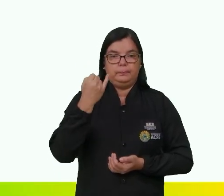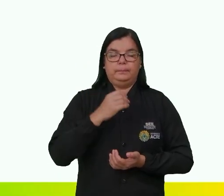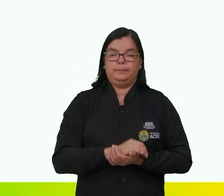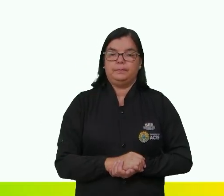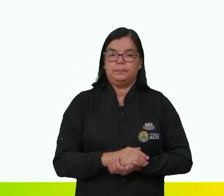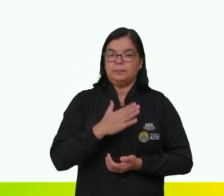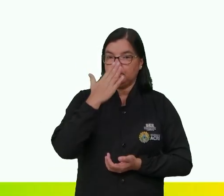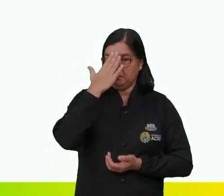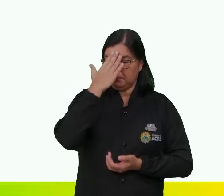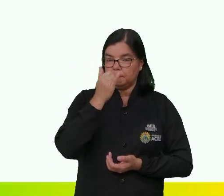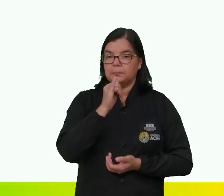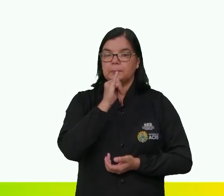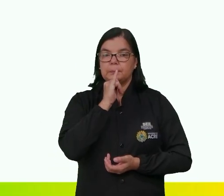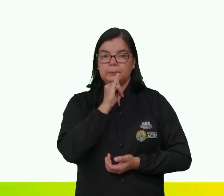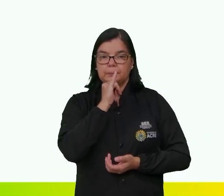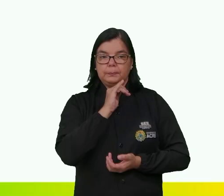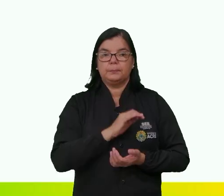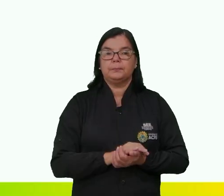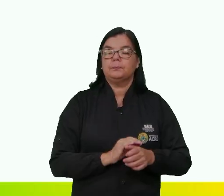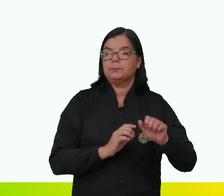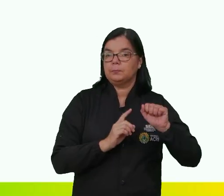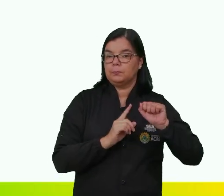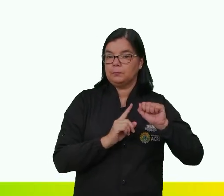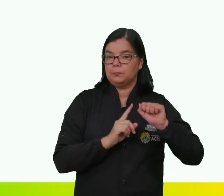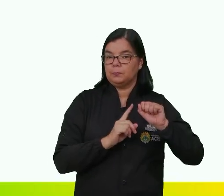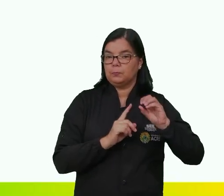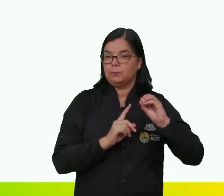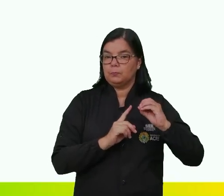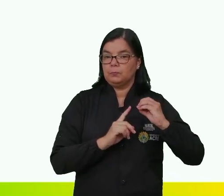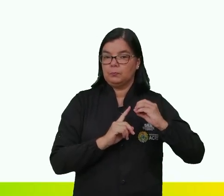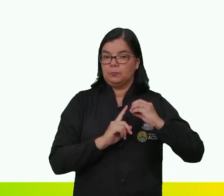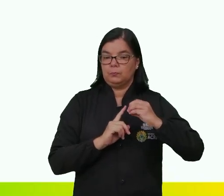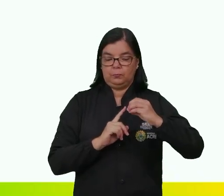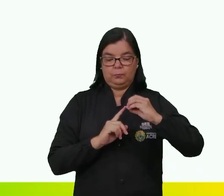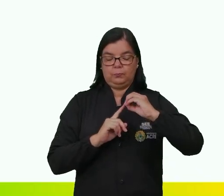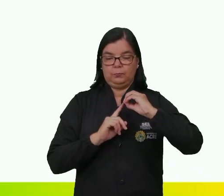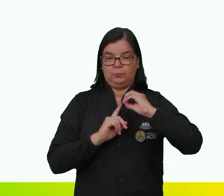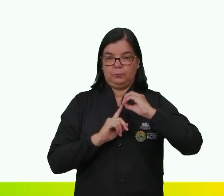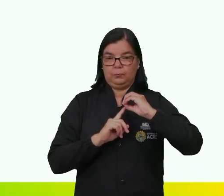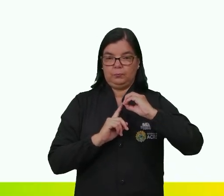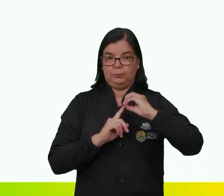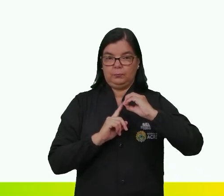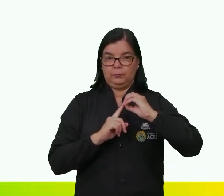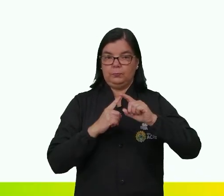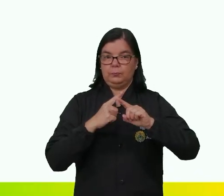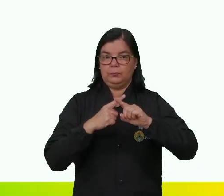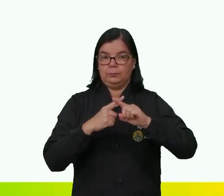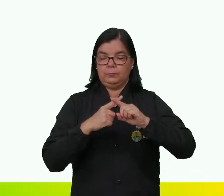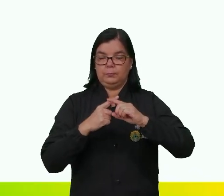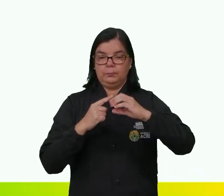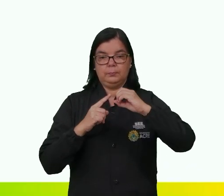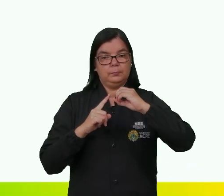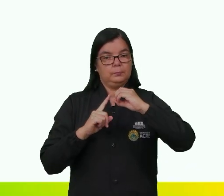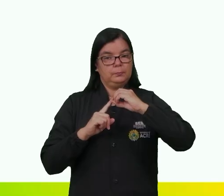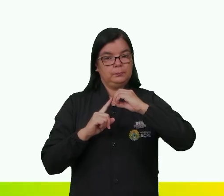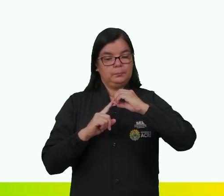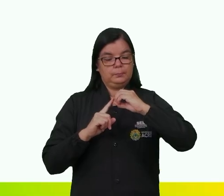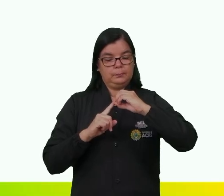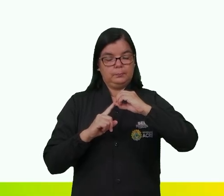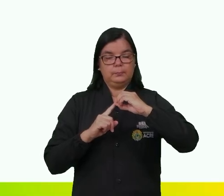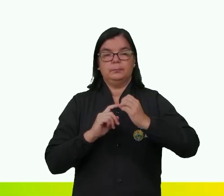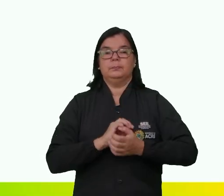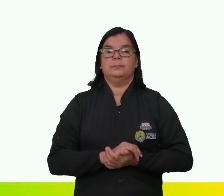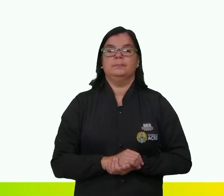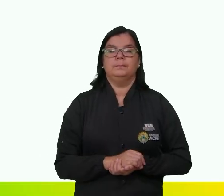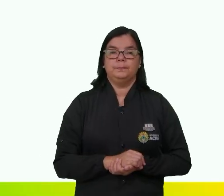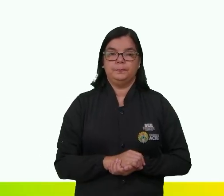Nós sabemos, por exemplo, que zero pode ser escrito como 0 mais 0. Ok? Isso é natural. 0 é igual a 0